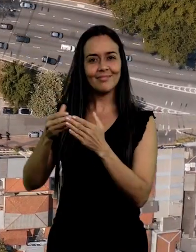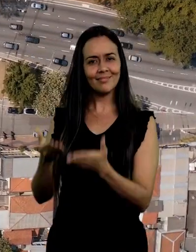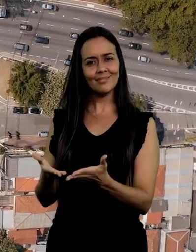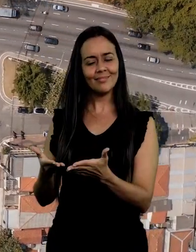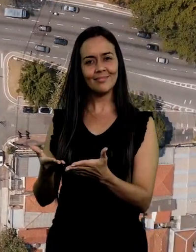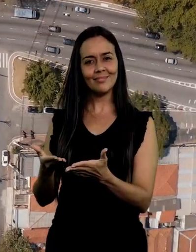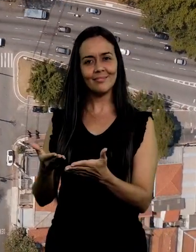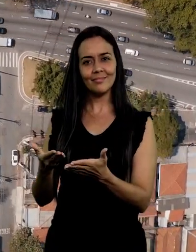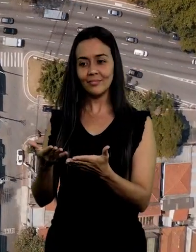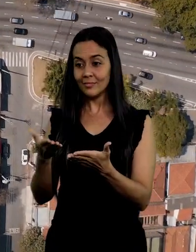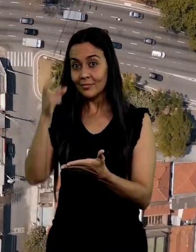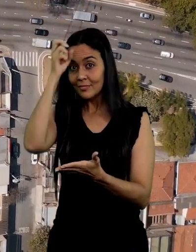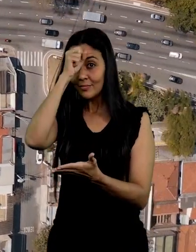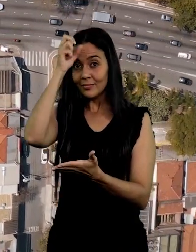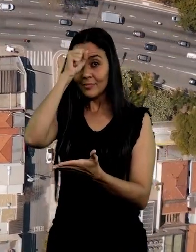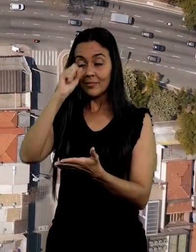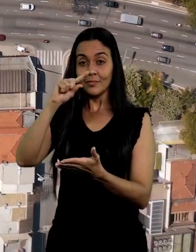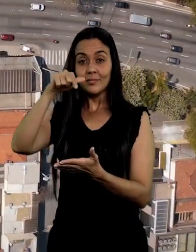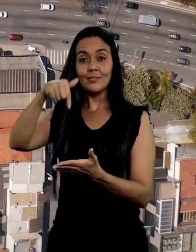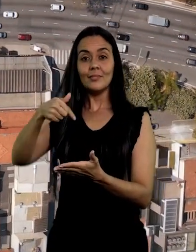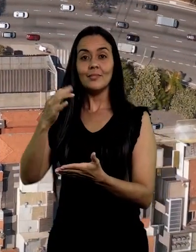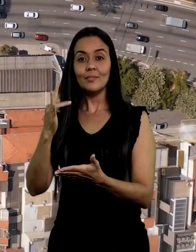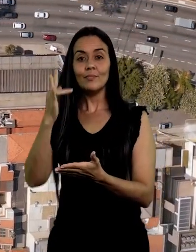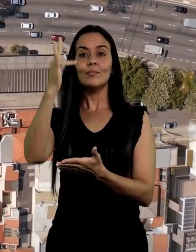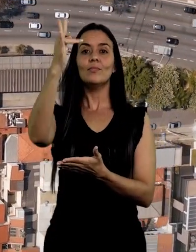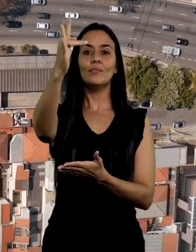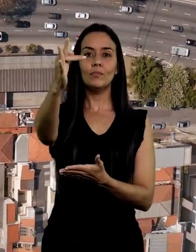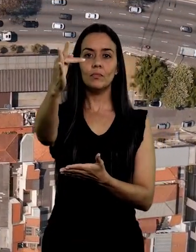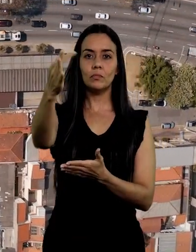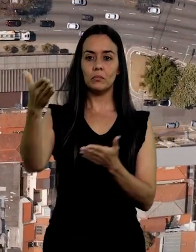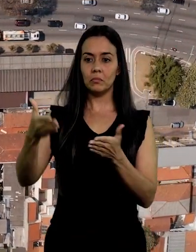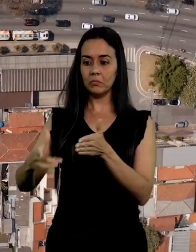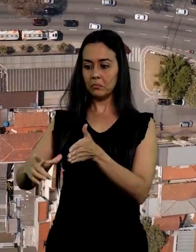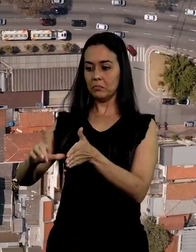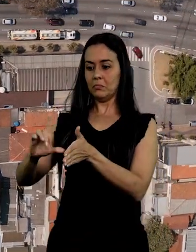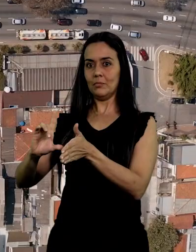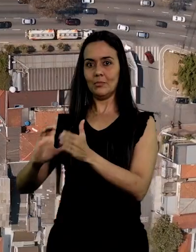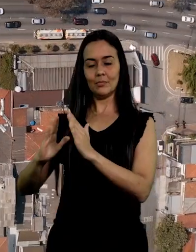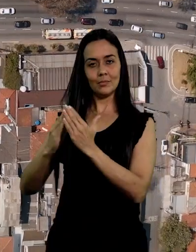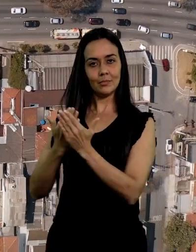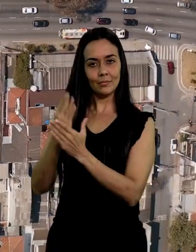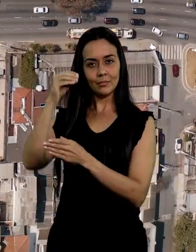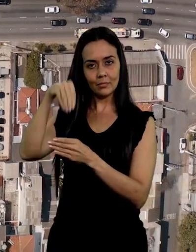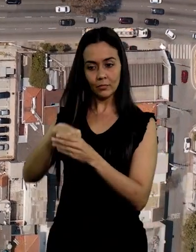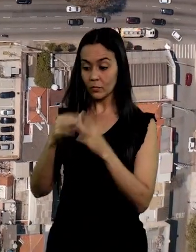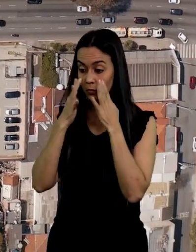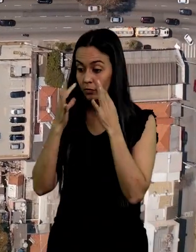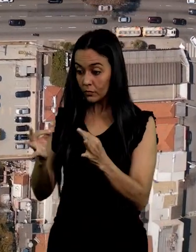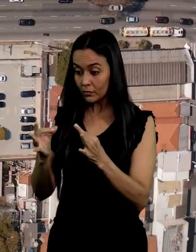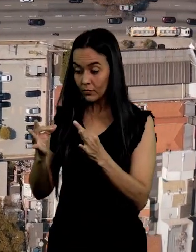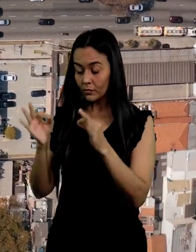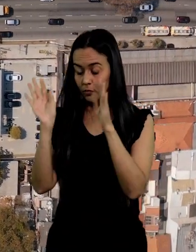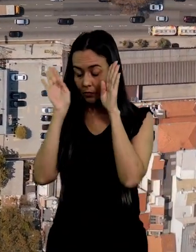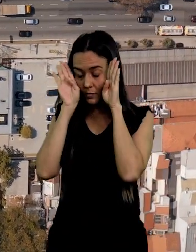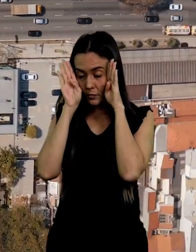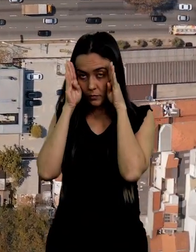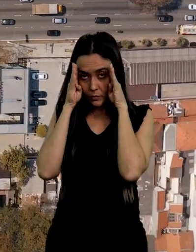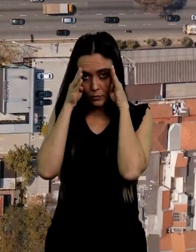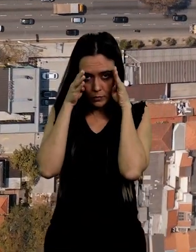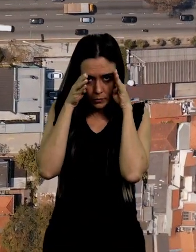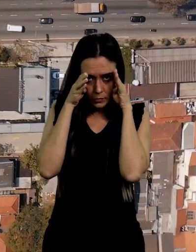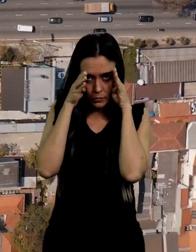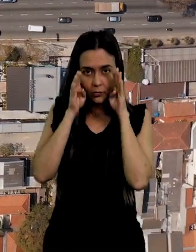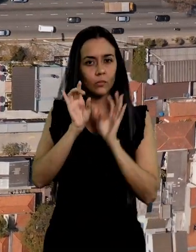futuramente, né, no trabalho, a gente diz para eles, não façam nada disso. Presta atenção no professor e numa única atividade